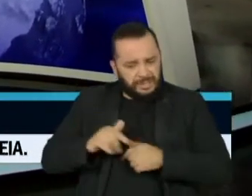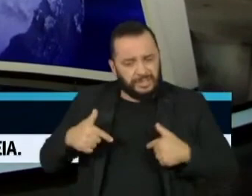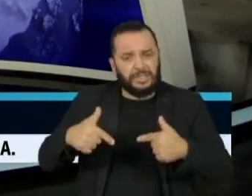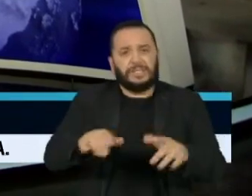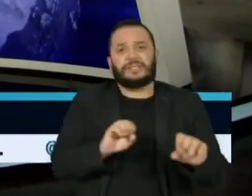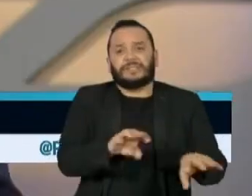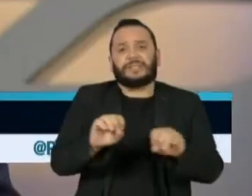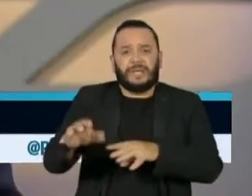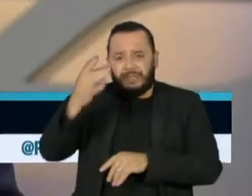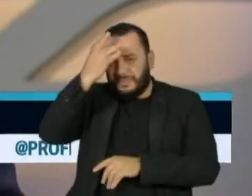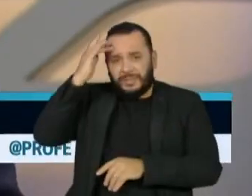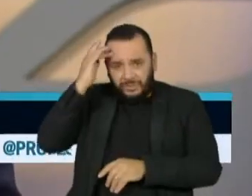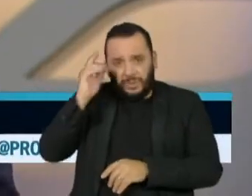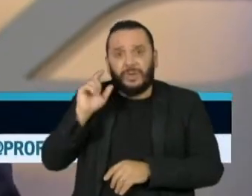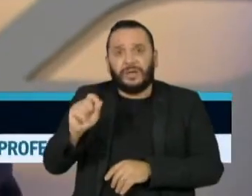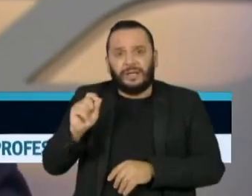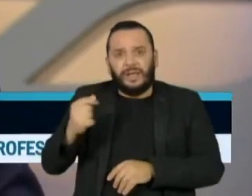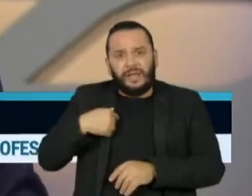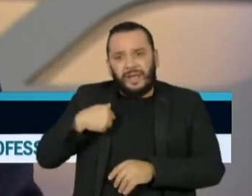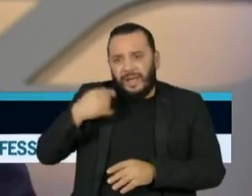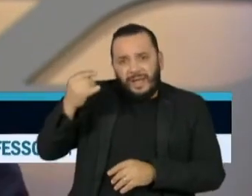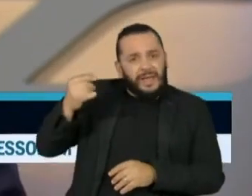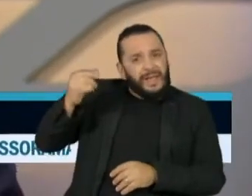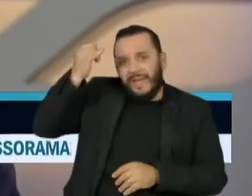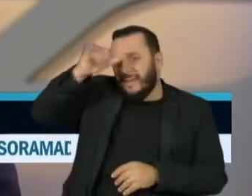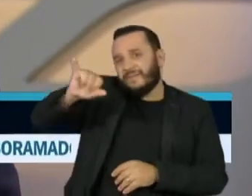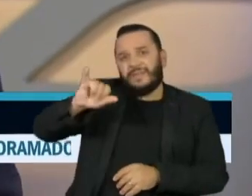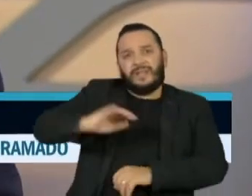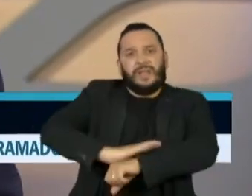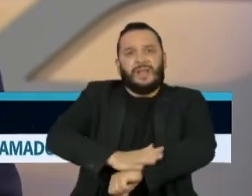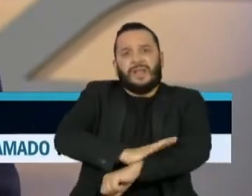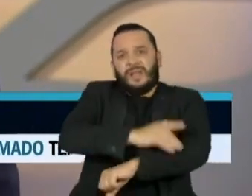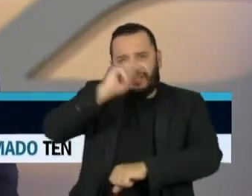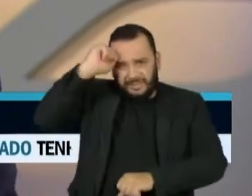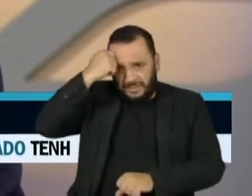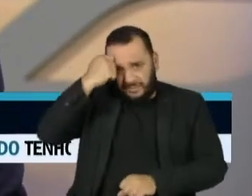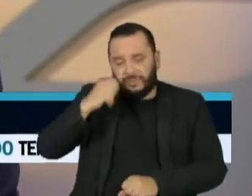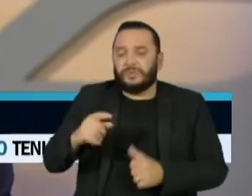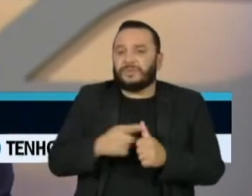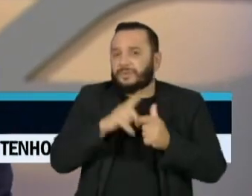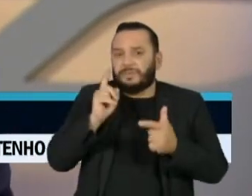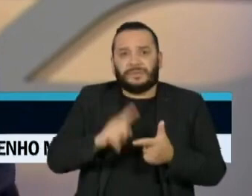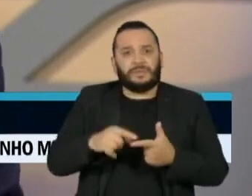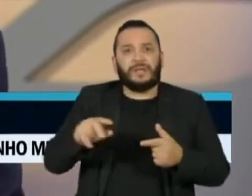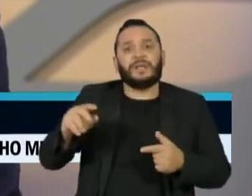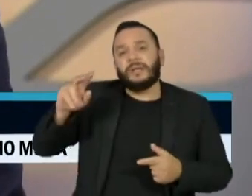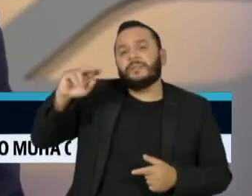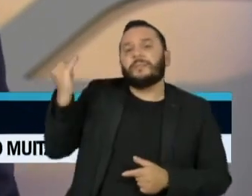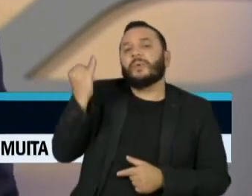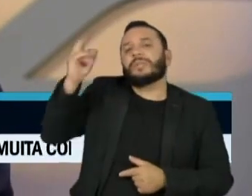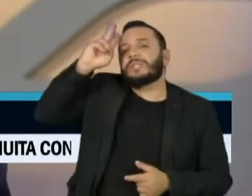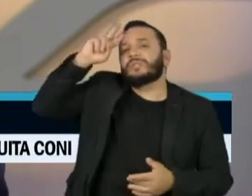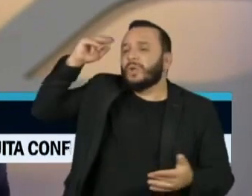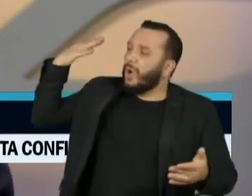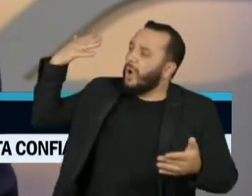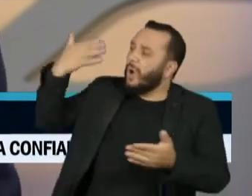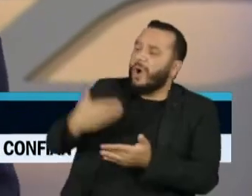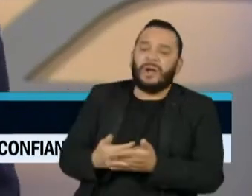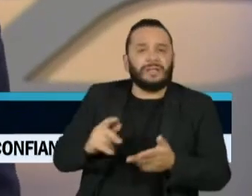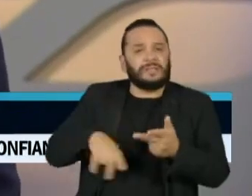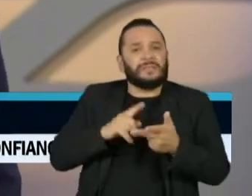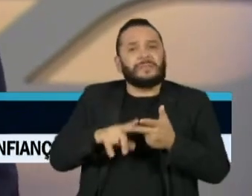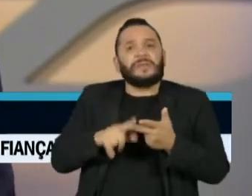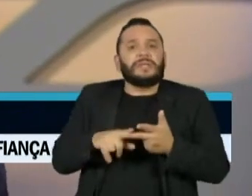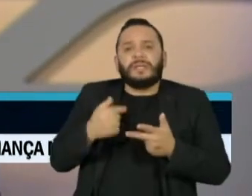sobre educação antirracista, que é muito importante, sobre a importância histórica do Brasil e, principalmente, uma reflexão profunda com jovens e